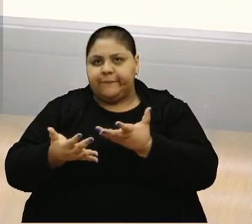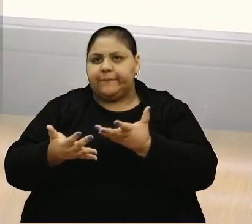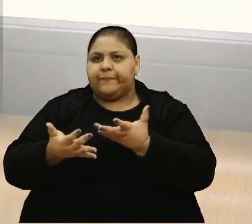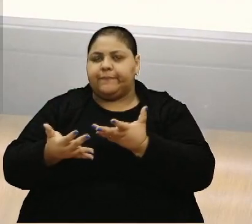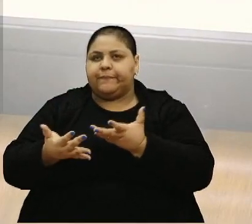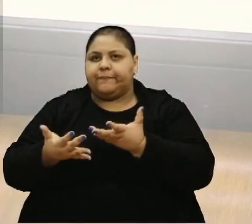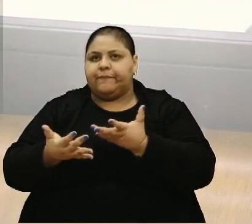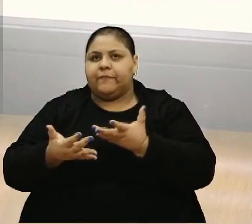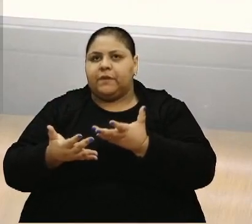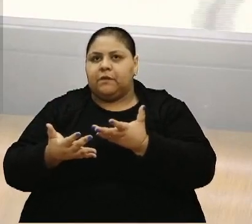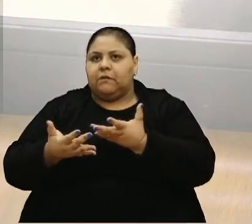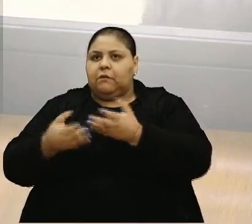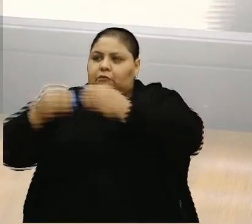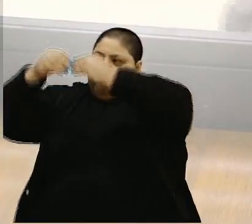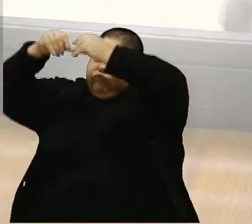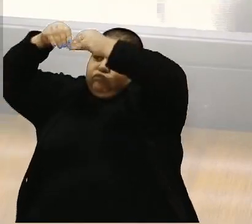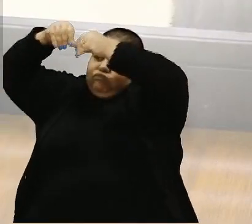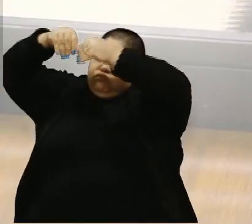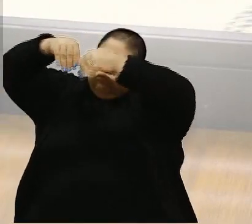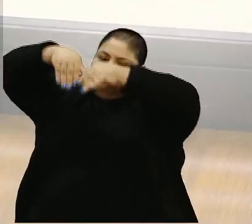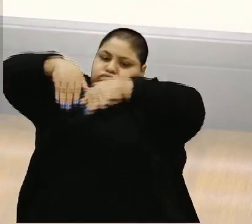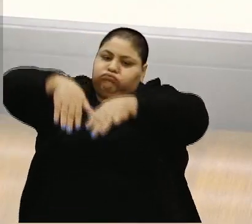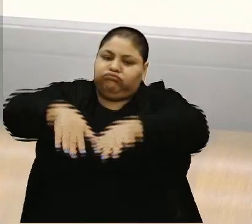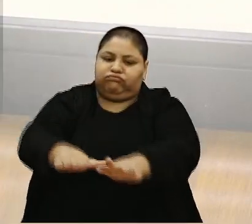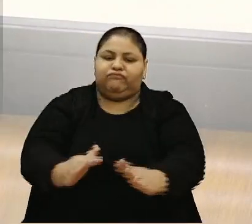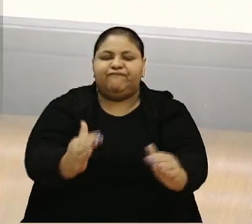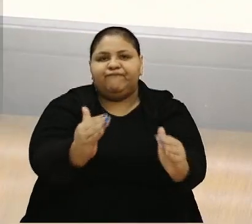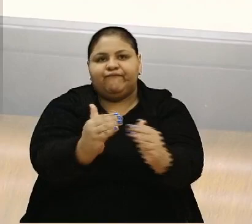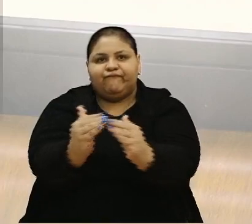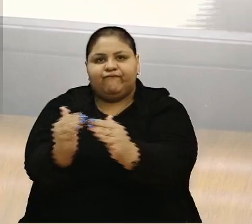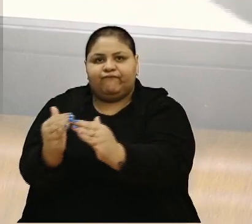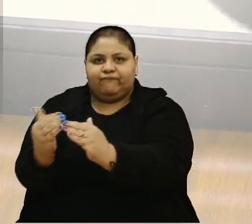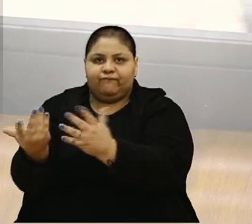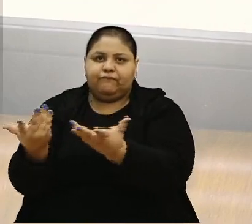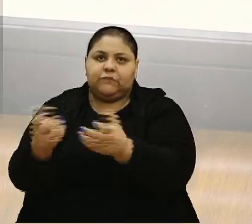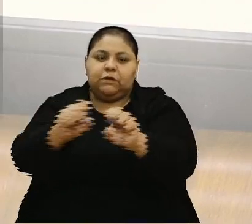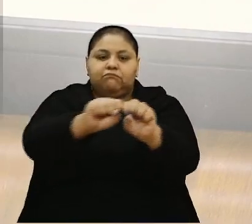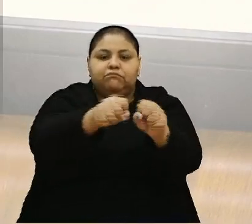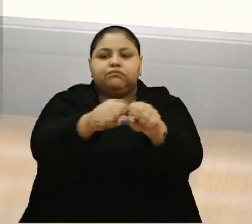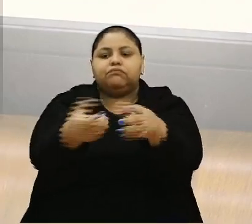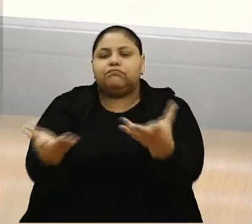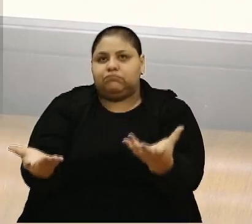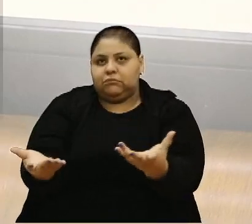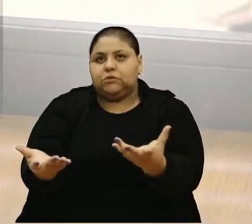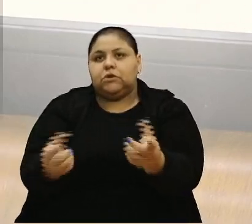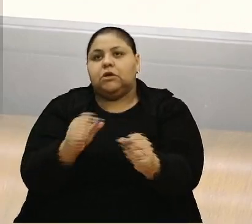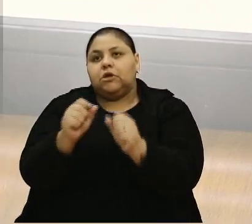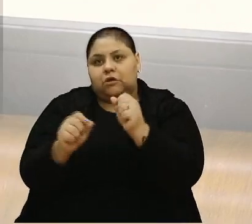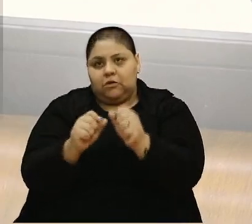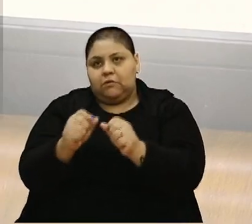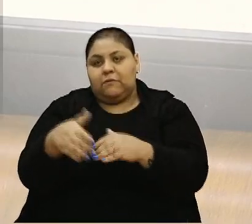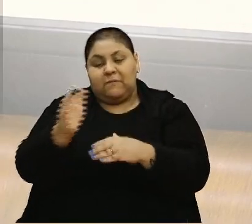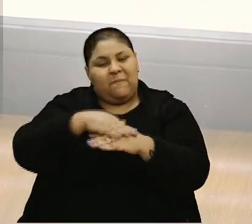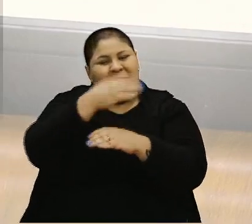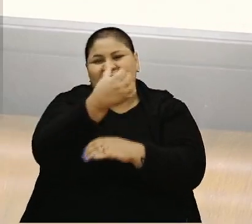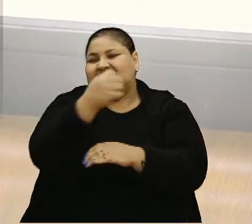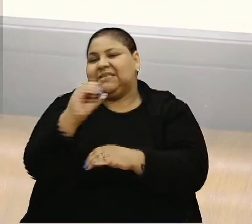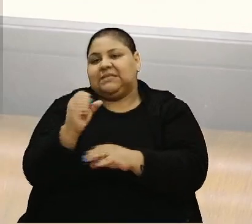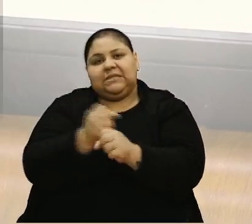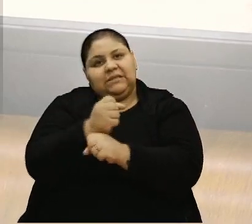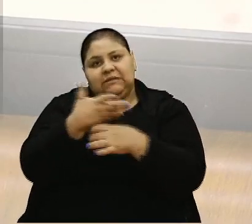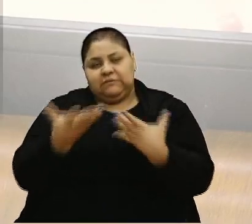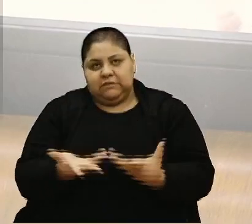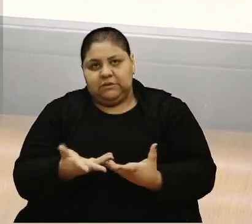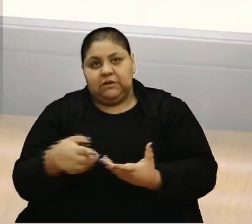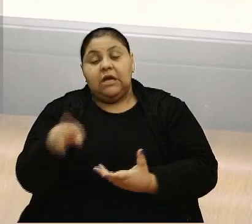mato, desse morro, e está danificando lá embaixo as casas, como a senhora disse, que já estão lá há mais de 60 anos. Então